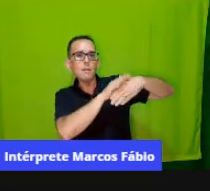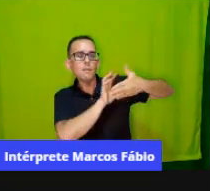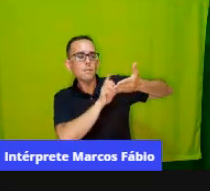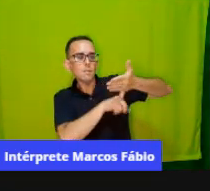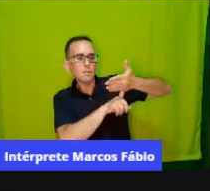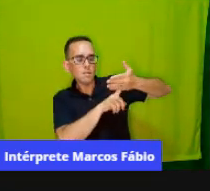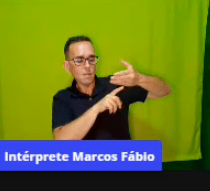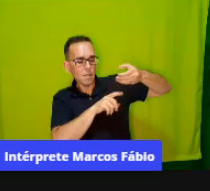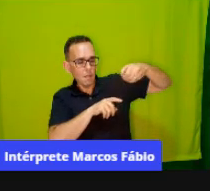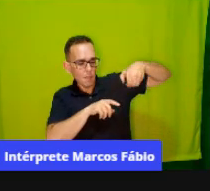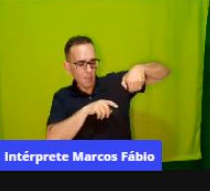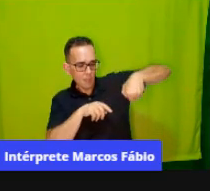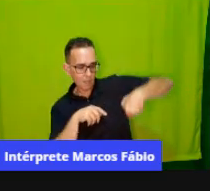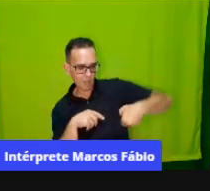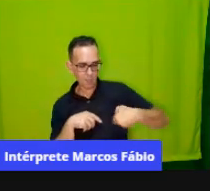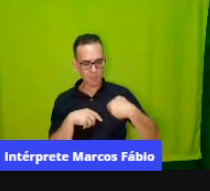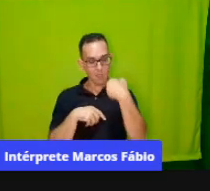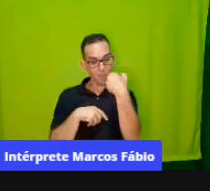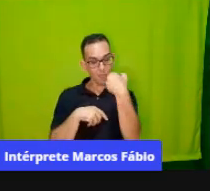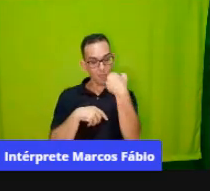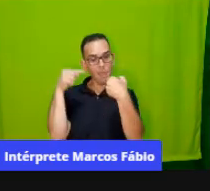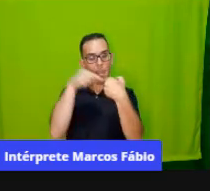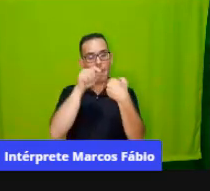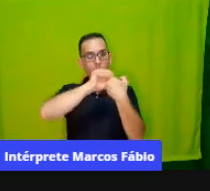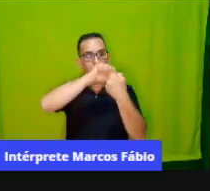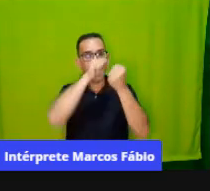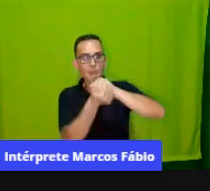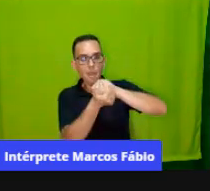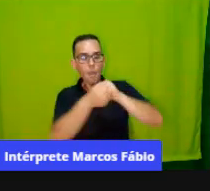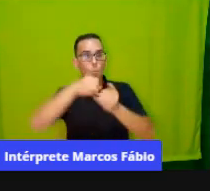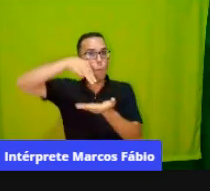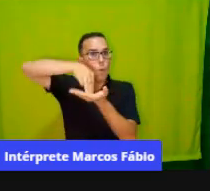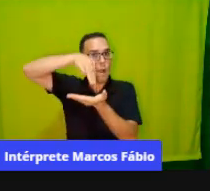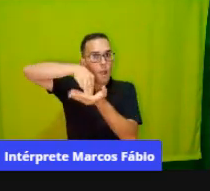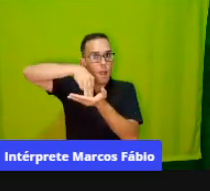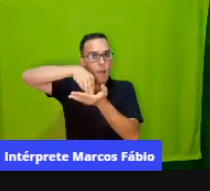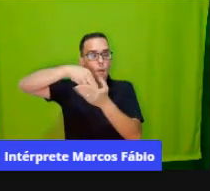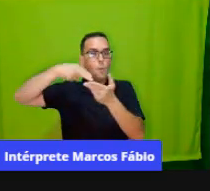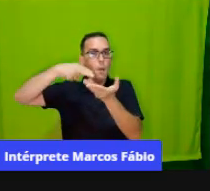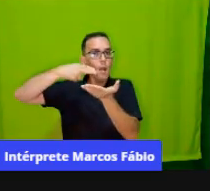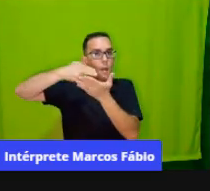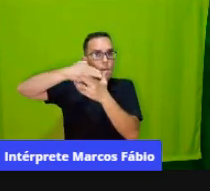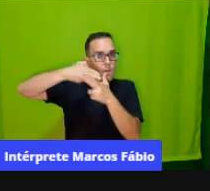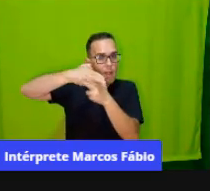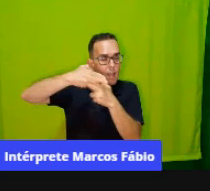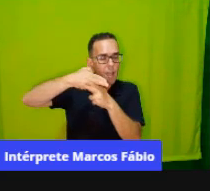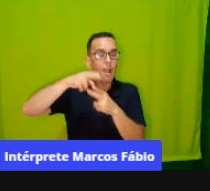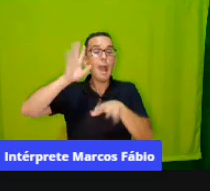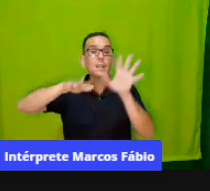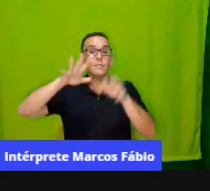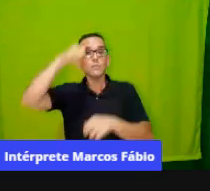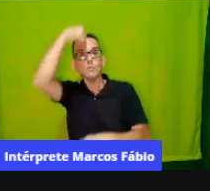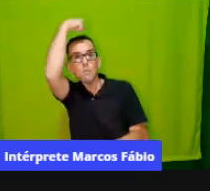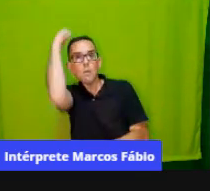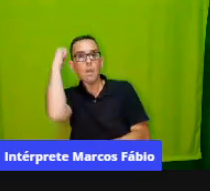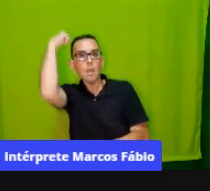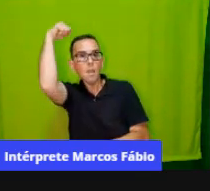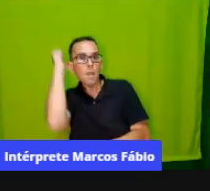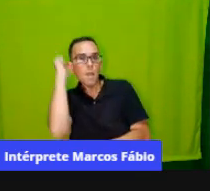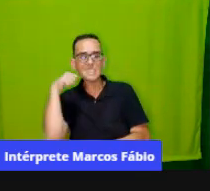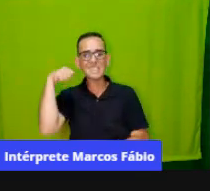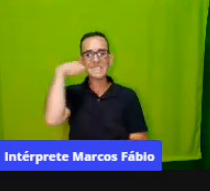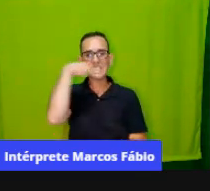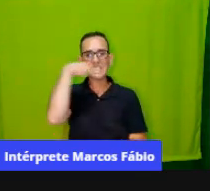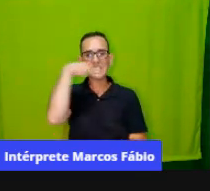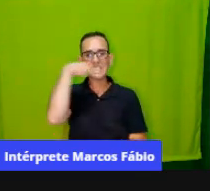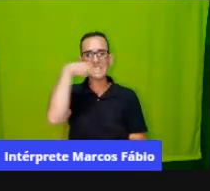vezes, aquela adaptação da colher, ela vem para o garfo, para a faca, no pente de cabelo, na escova de